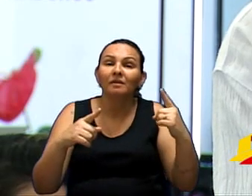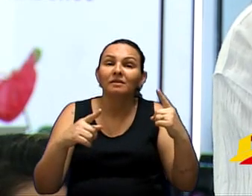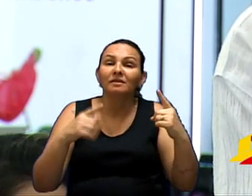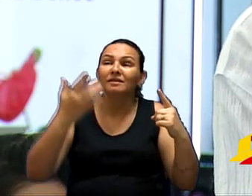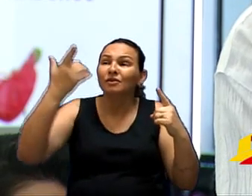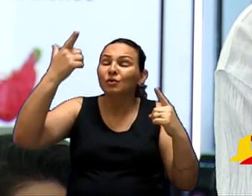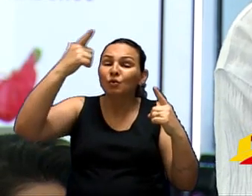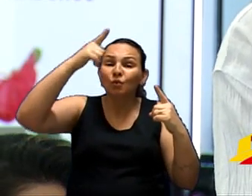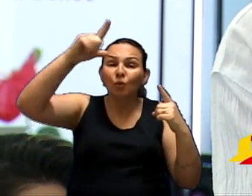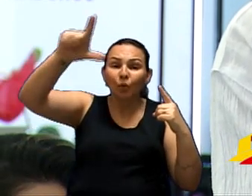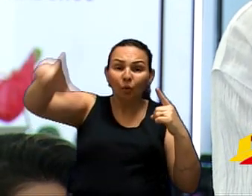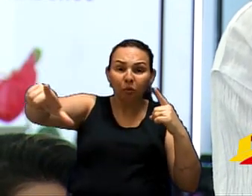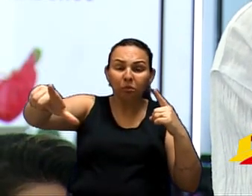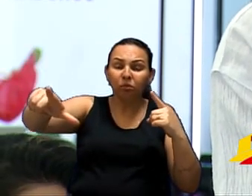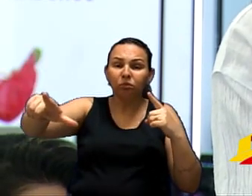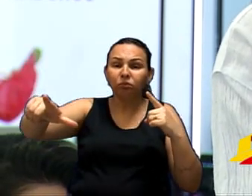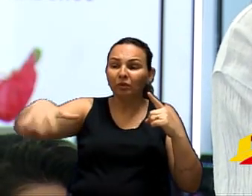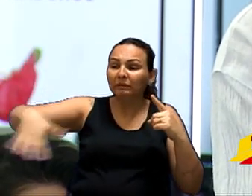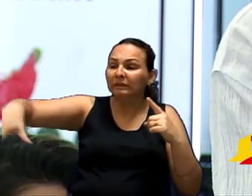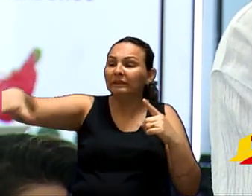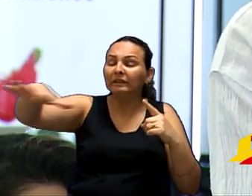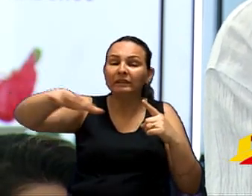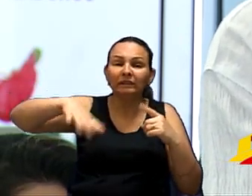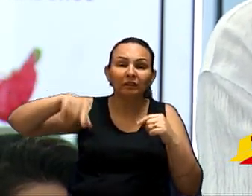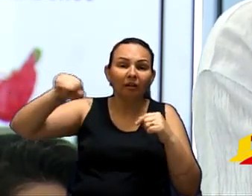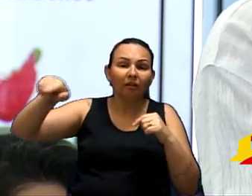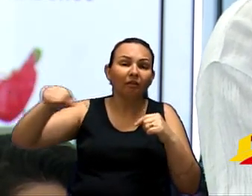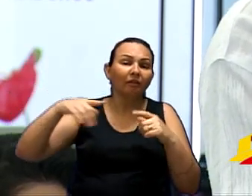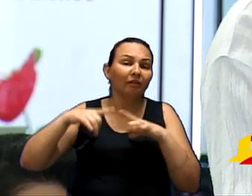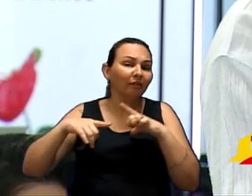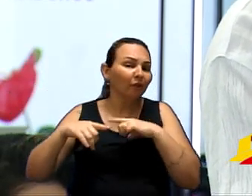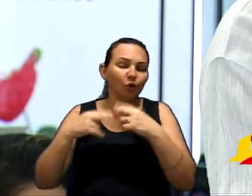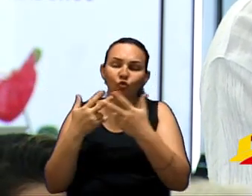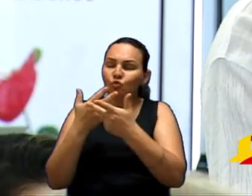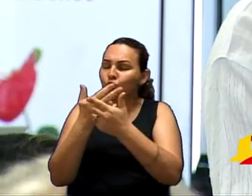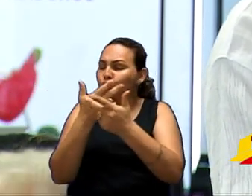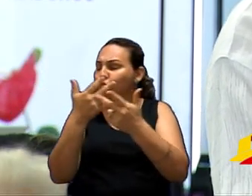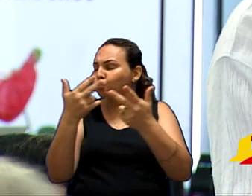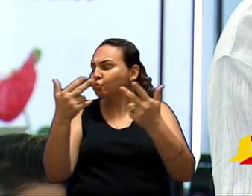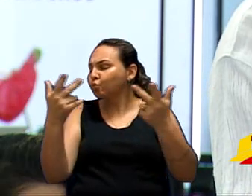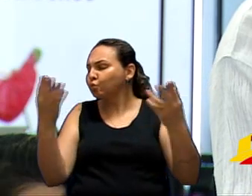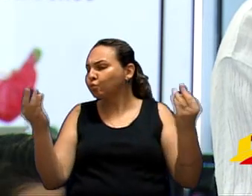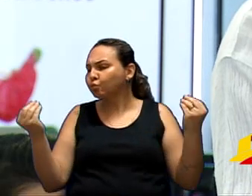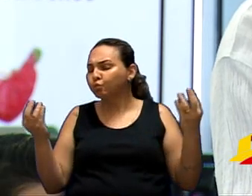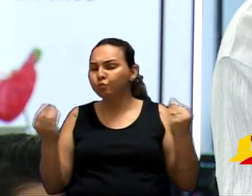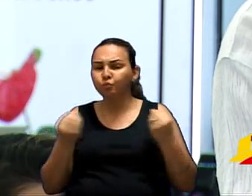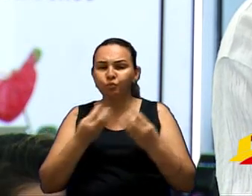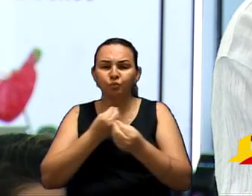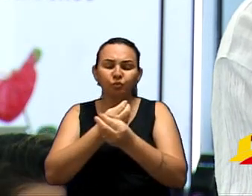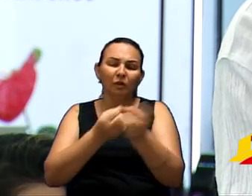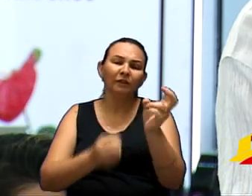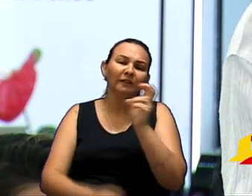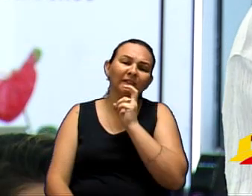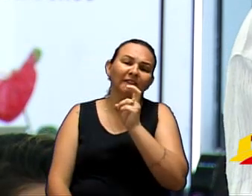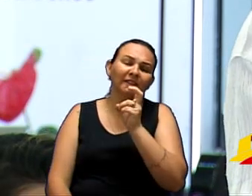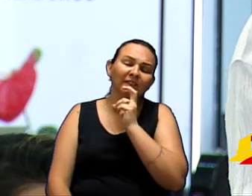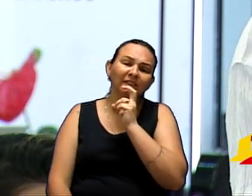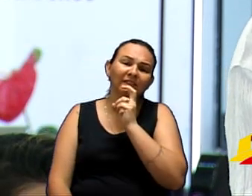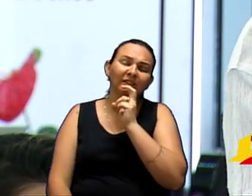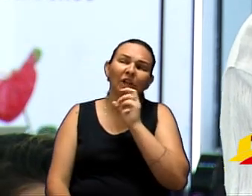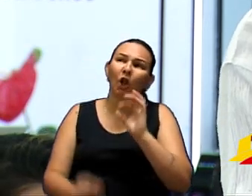quanto o morro do parque três meninos existem diversas aqui na cidade de sorocaba ali no wanel ville